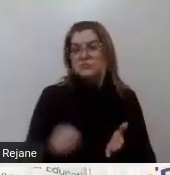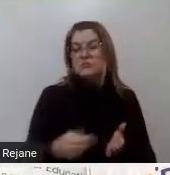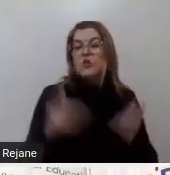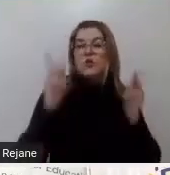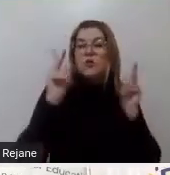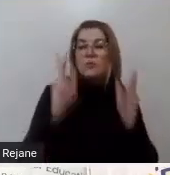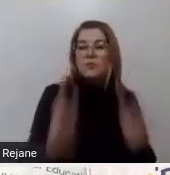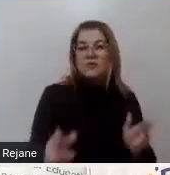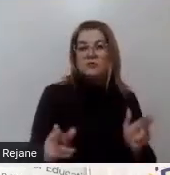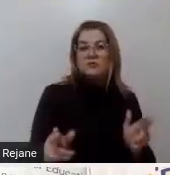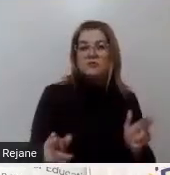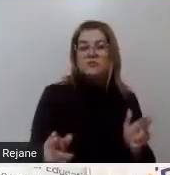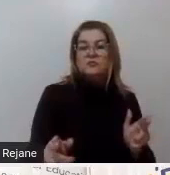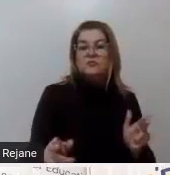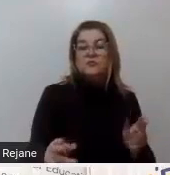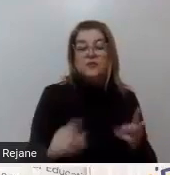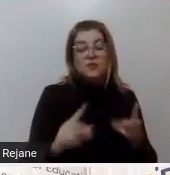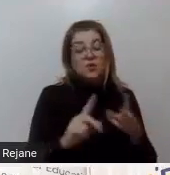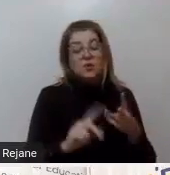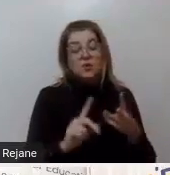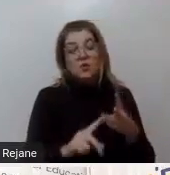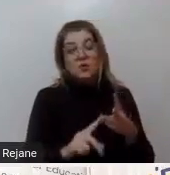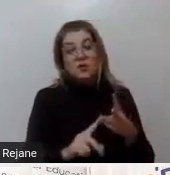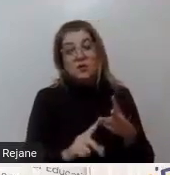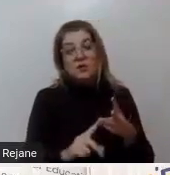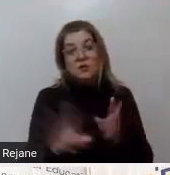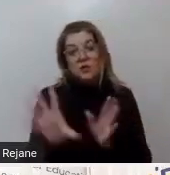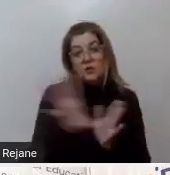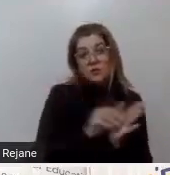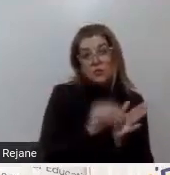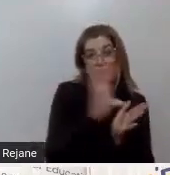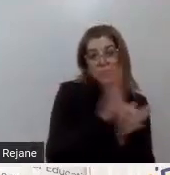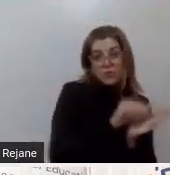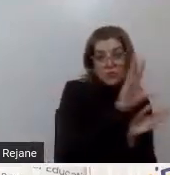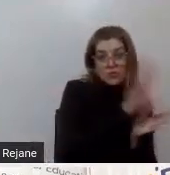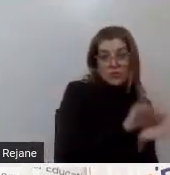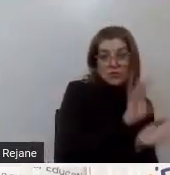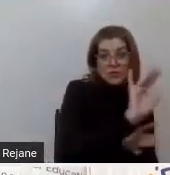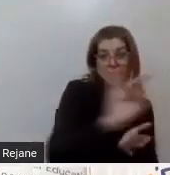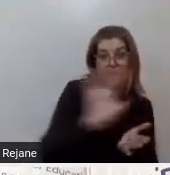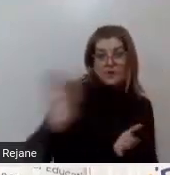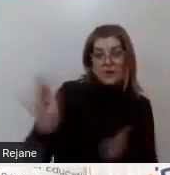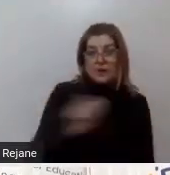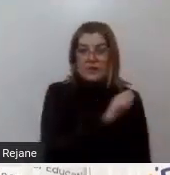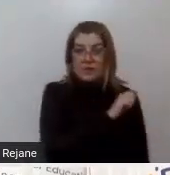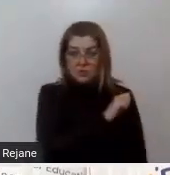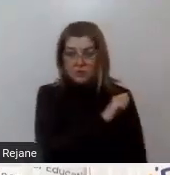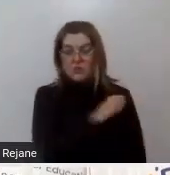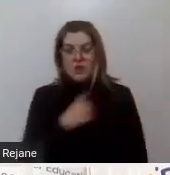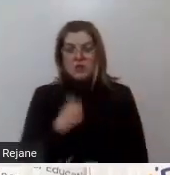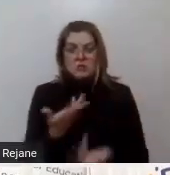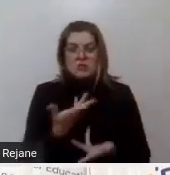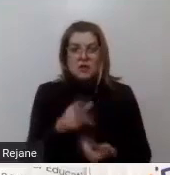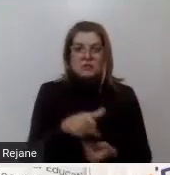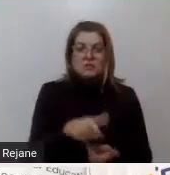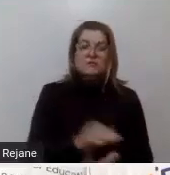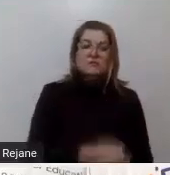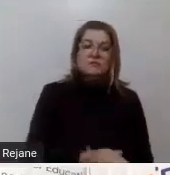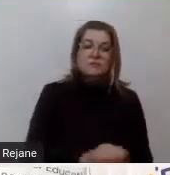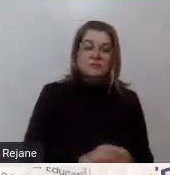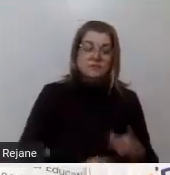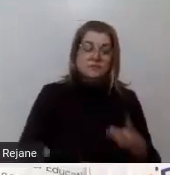arquivo. Ou ele pode fazer uma cópia para cada aluno, é essa a opção que eu quero. Já na